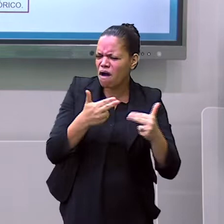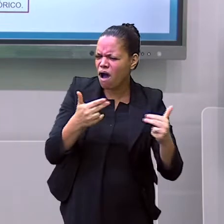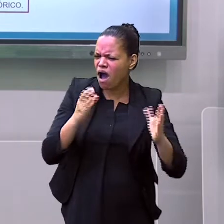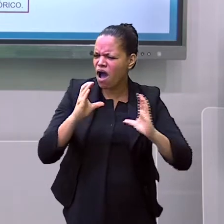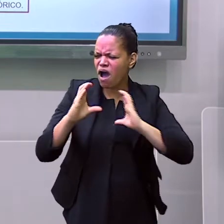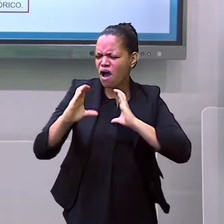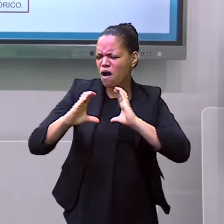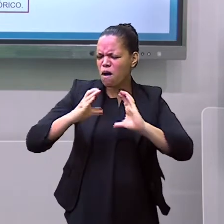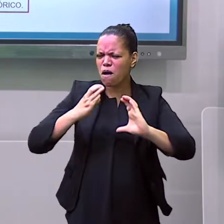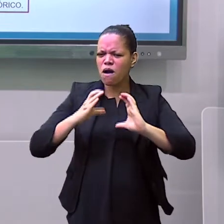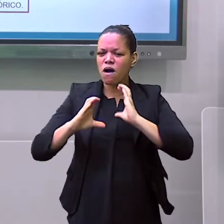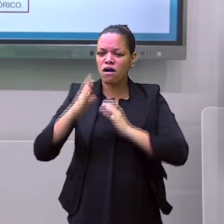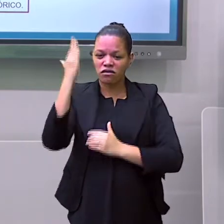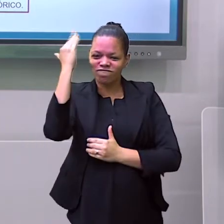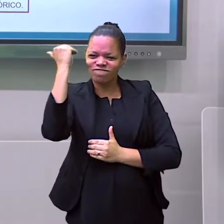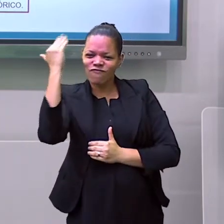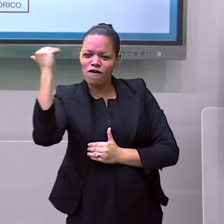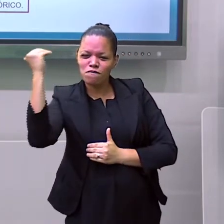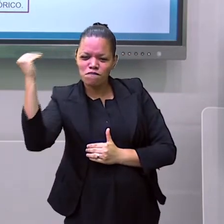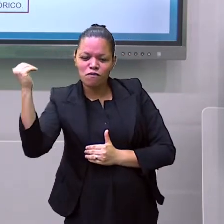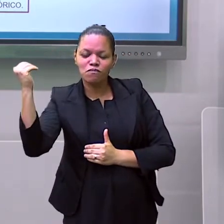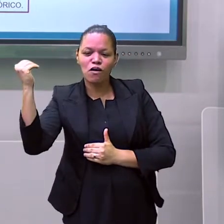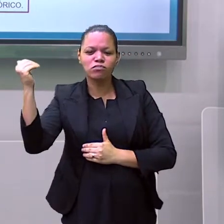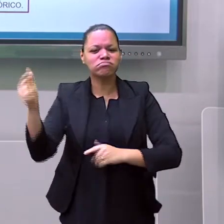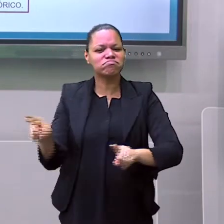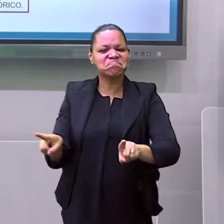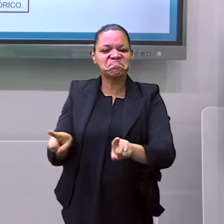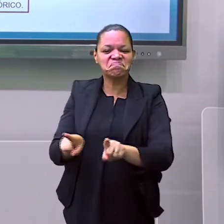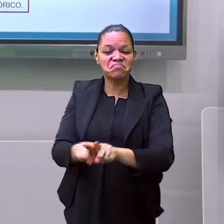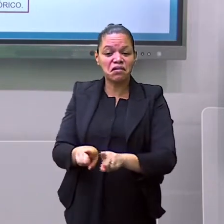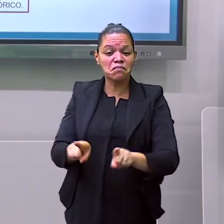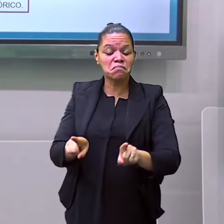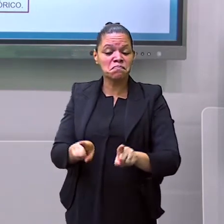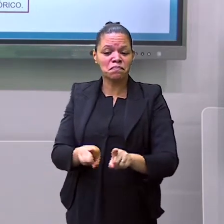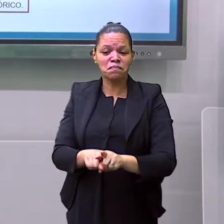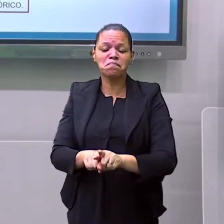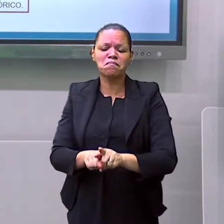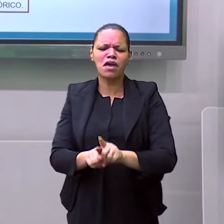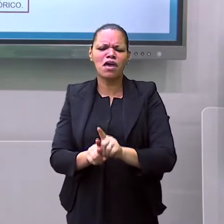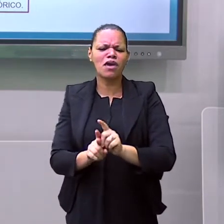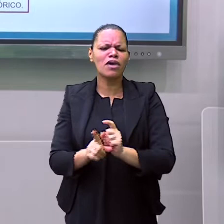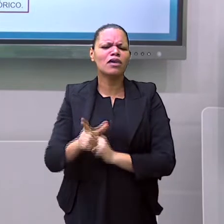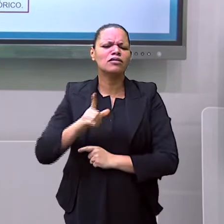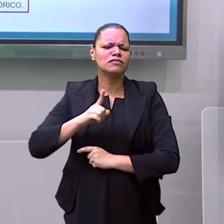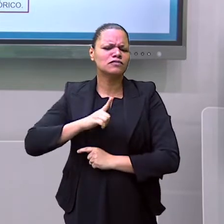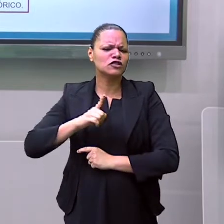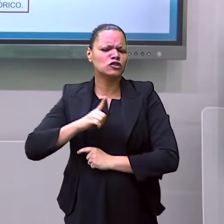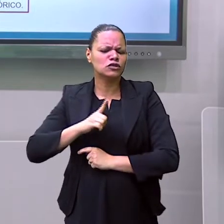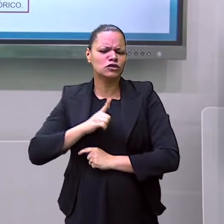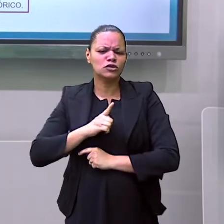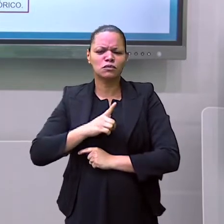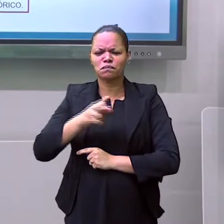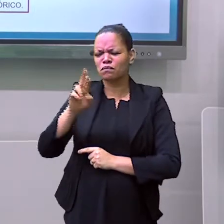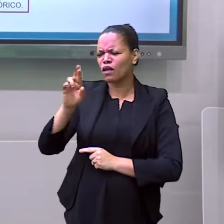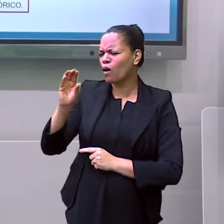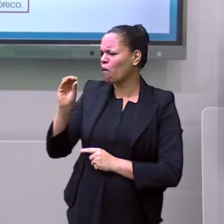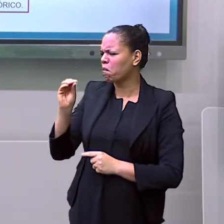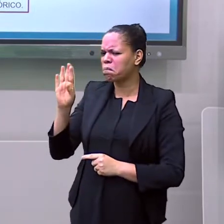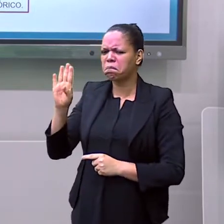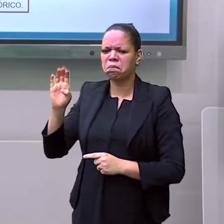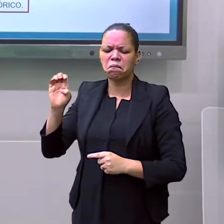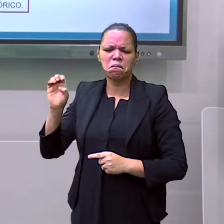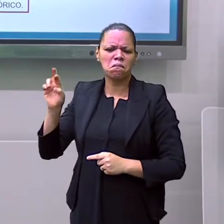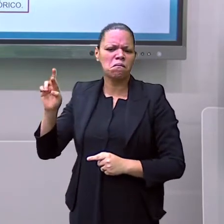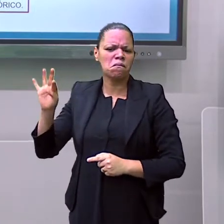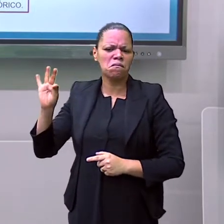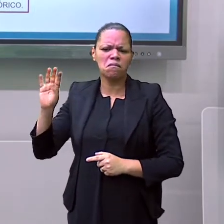Gilberto Gil, entre outros. Também a Jovem Guarda, com Roberto Carlos, Erasmo Carlos e entre